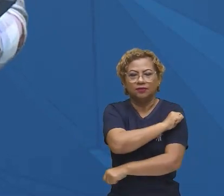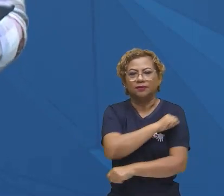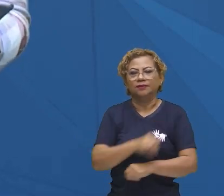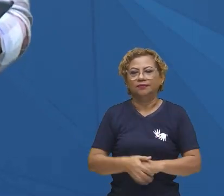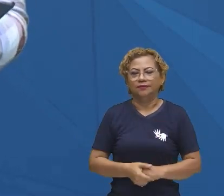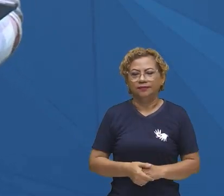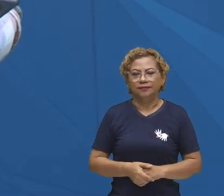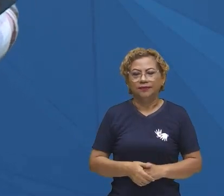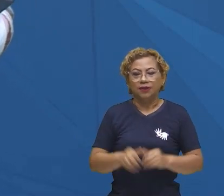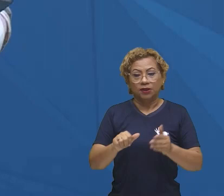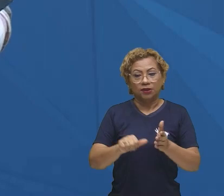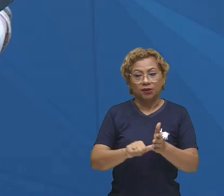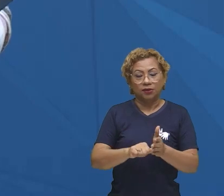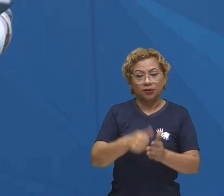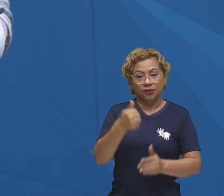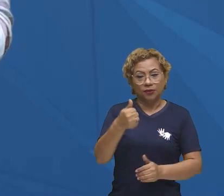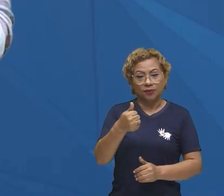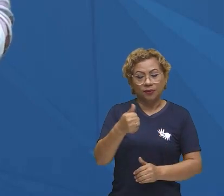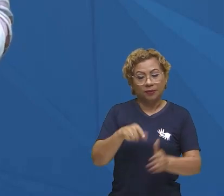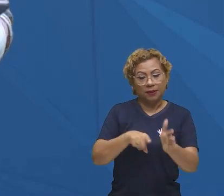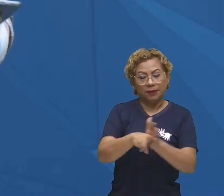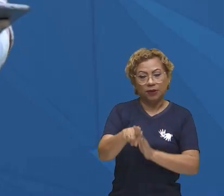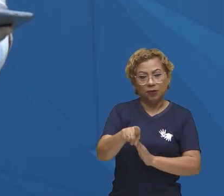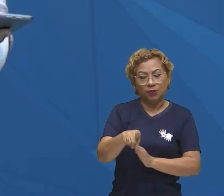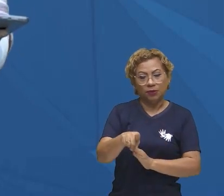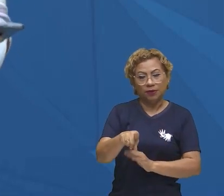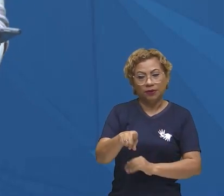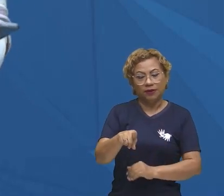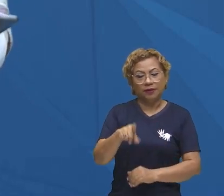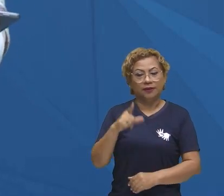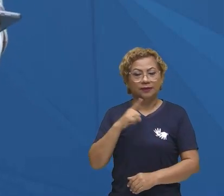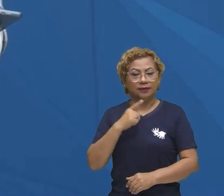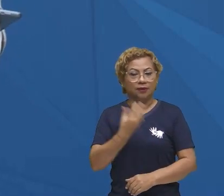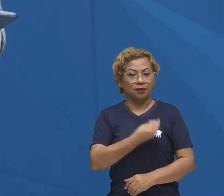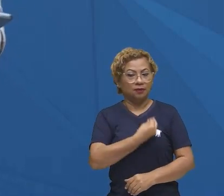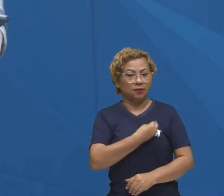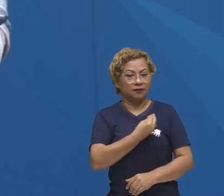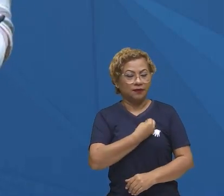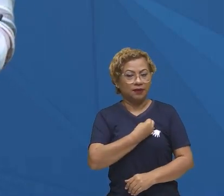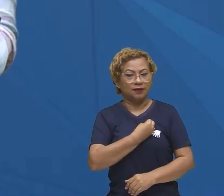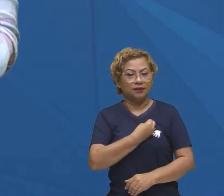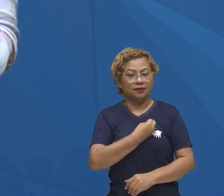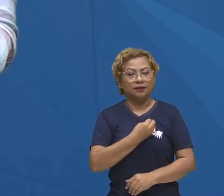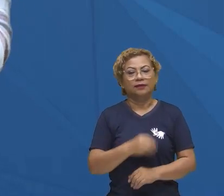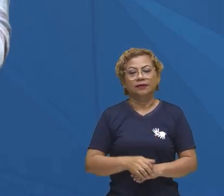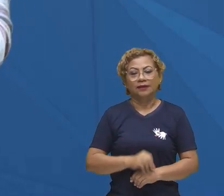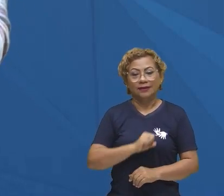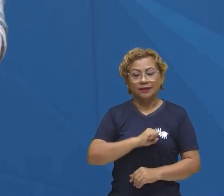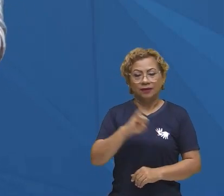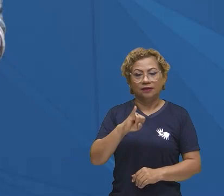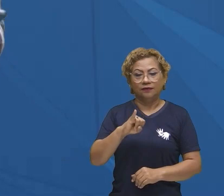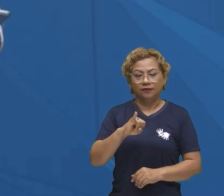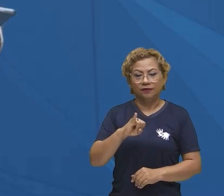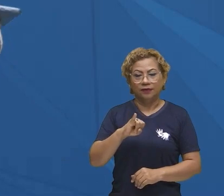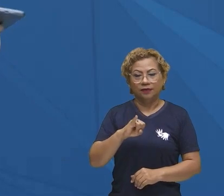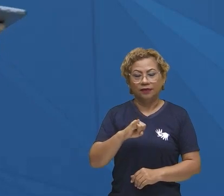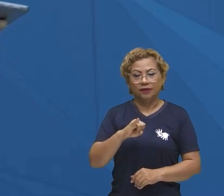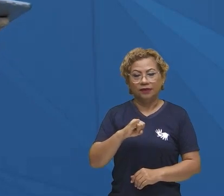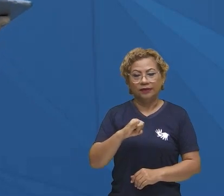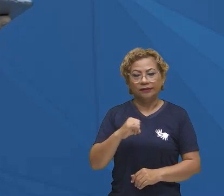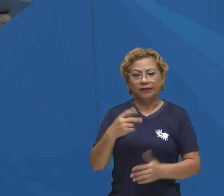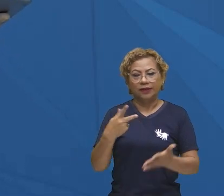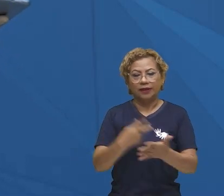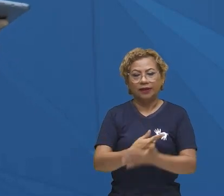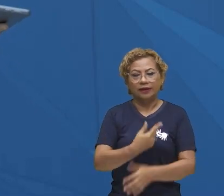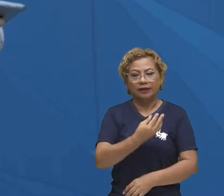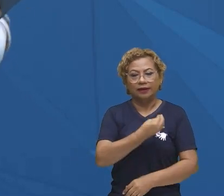vale uma vida. As outras não tem vida não, tá bom? Se você errar e acertar a pergunta da vida, você pode